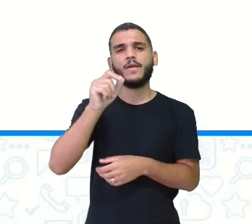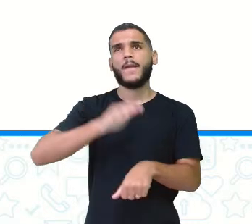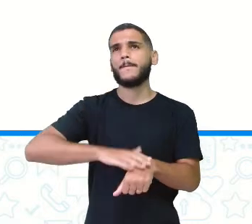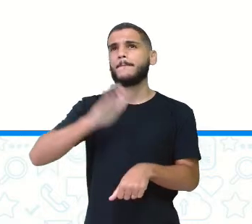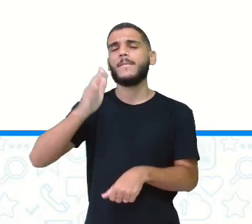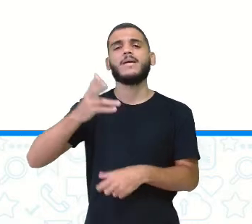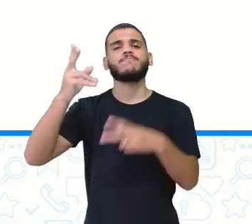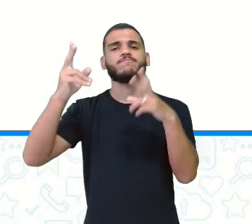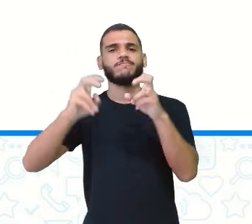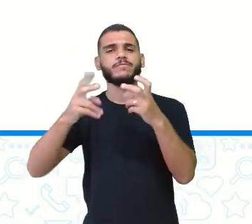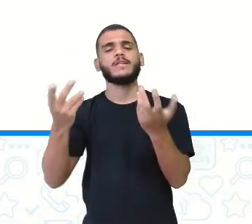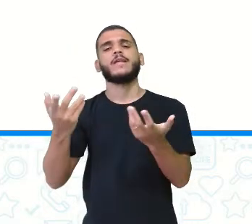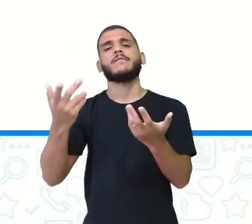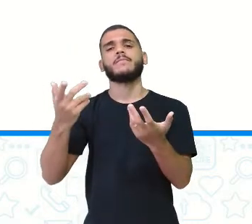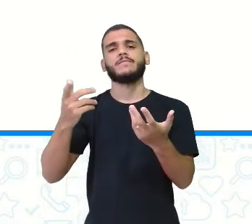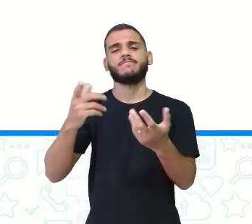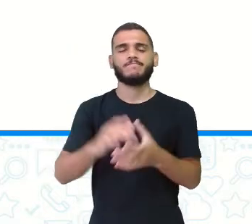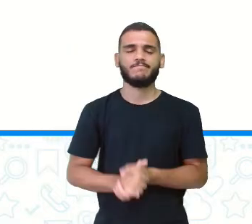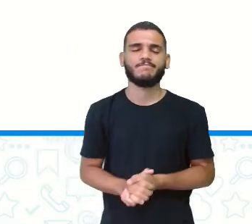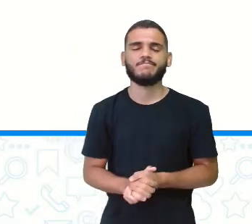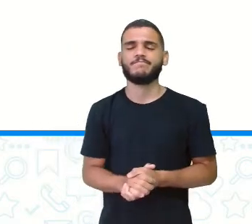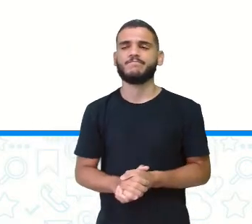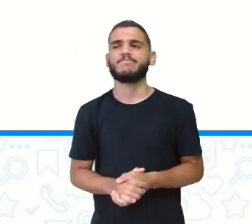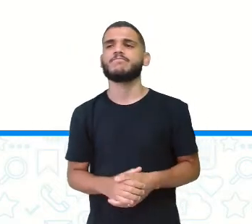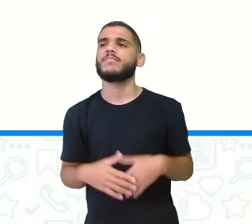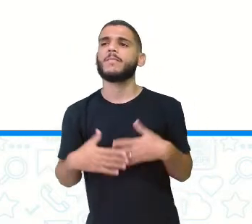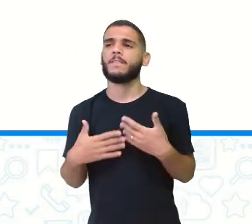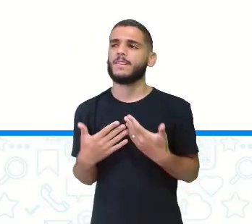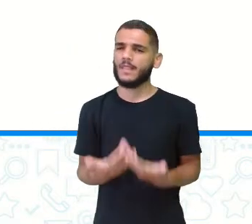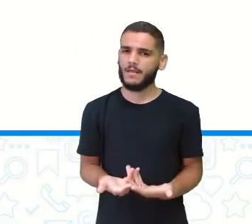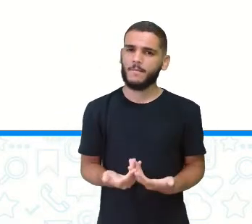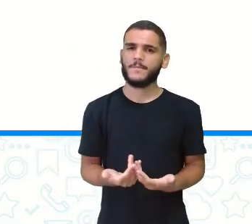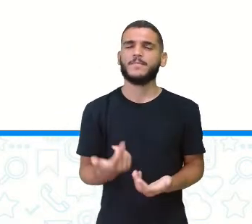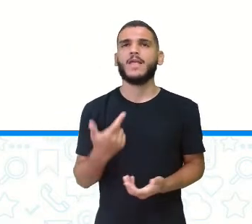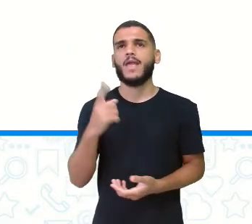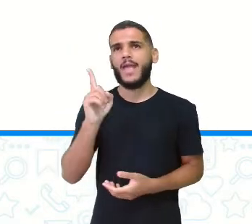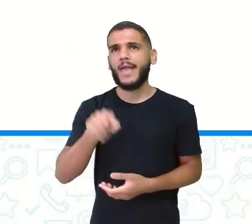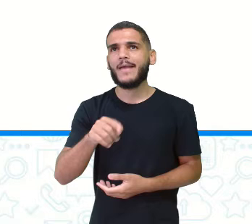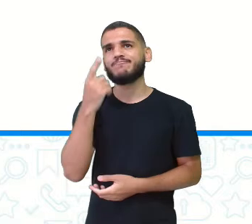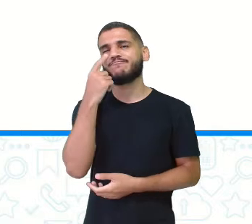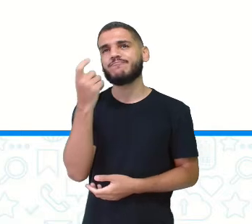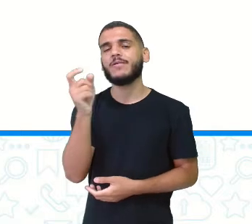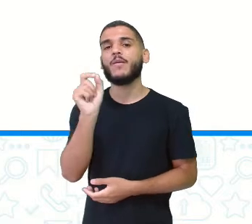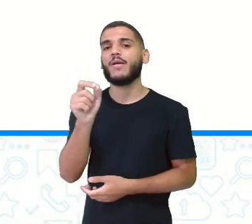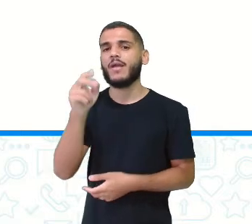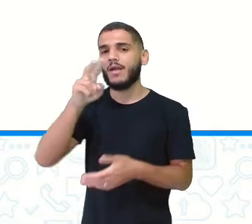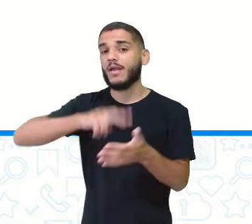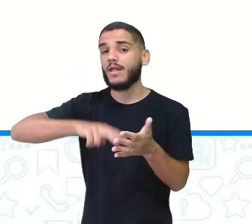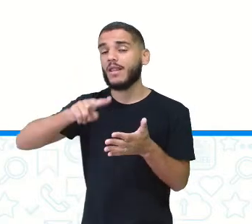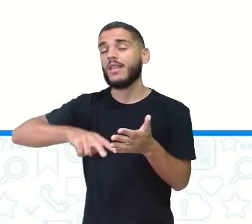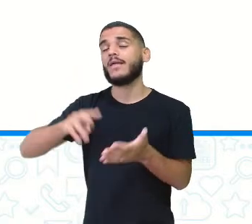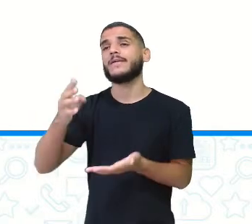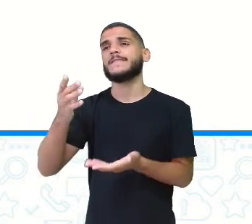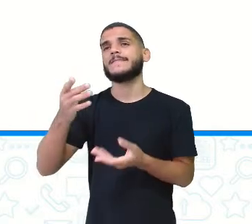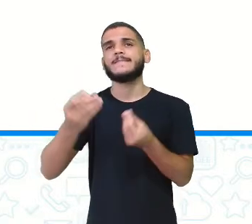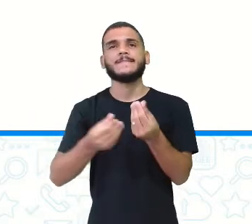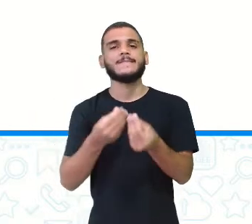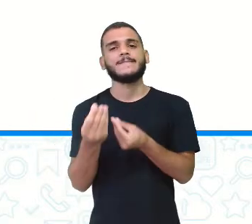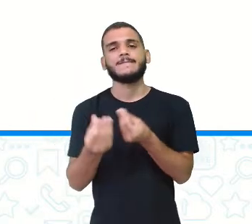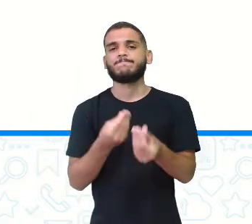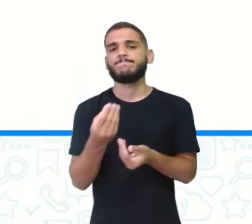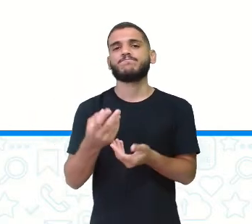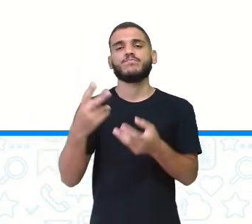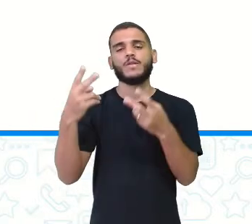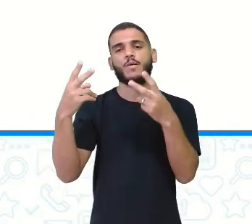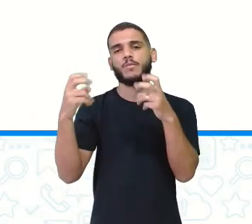o assunto em questão. Gente, é muito interessante lermos sobre esses tipos de assuntos, tá? Isso